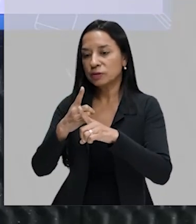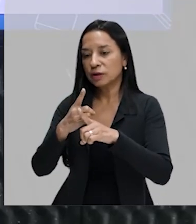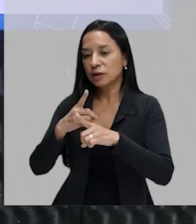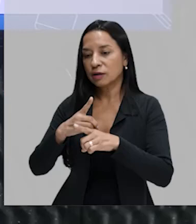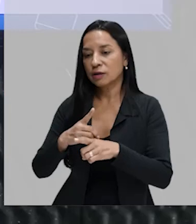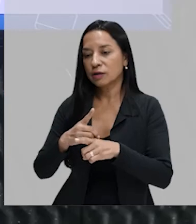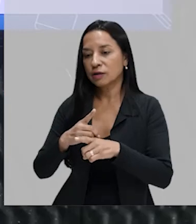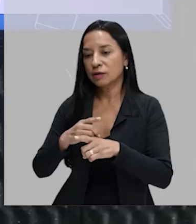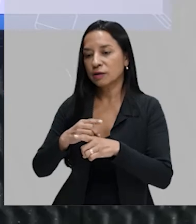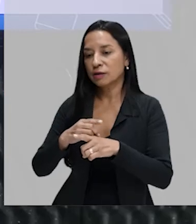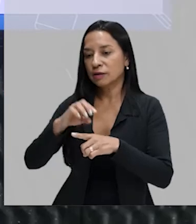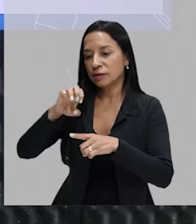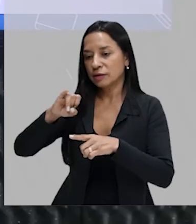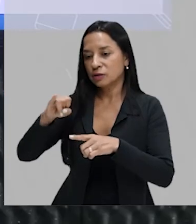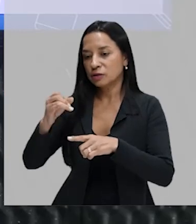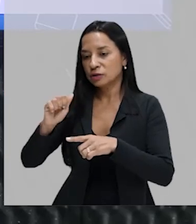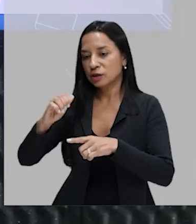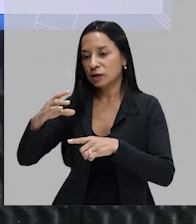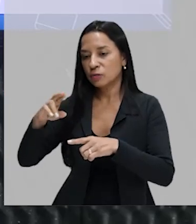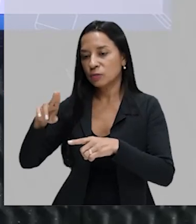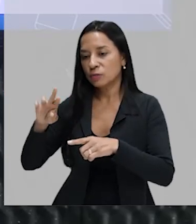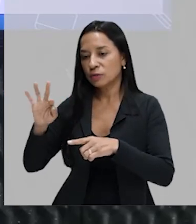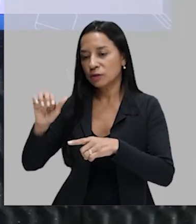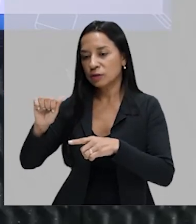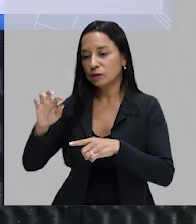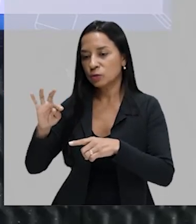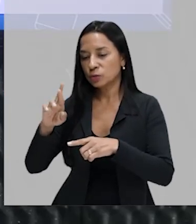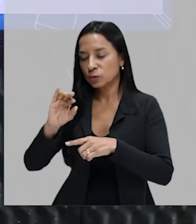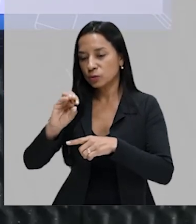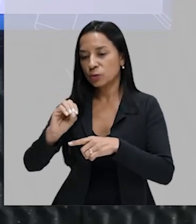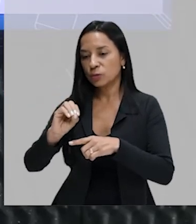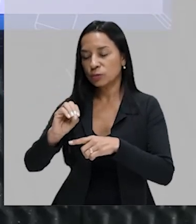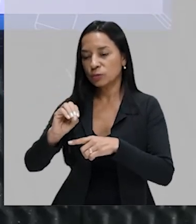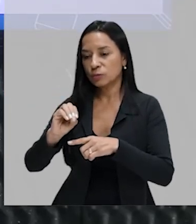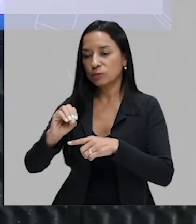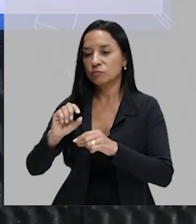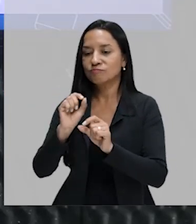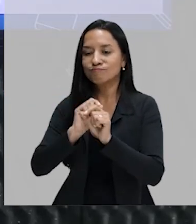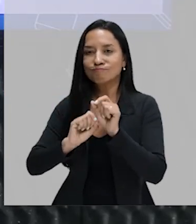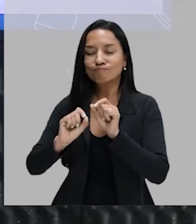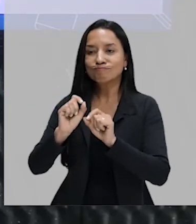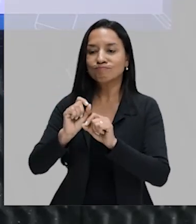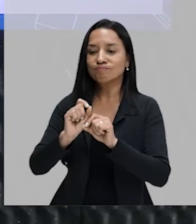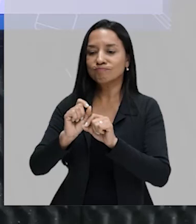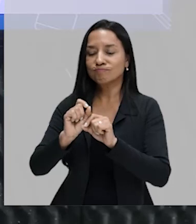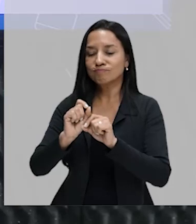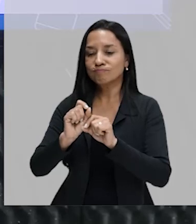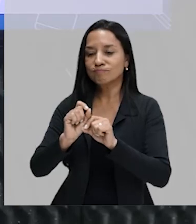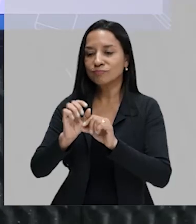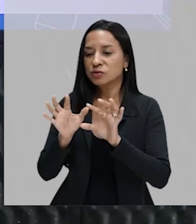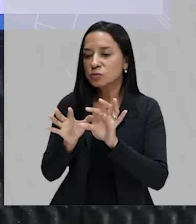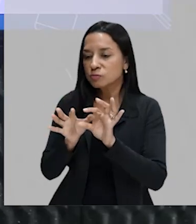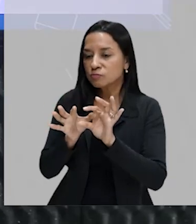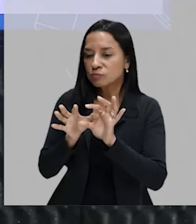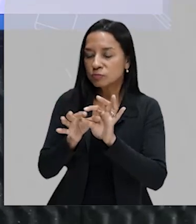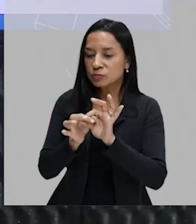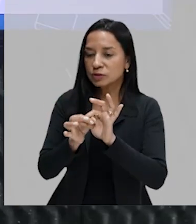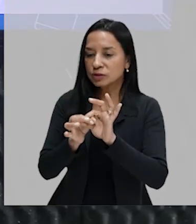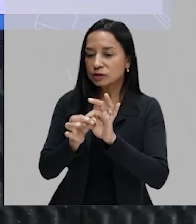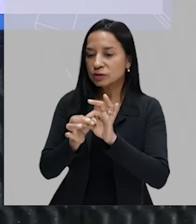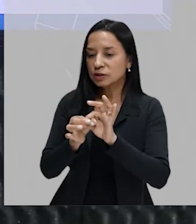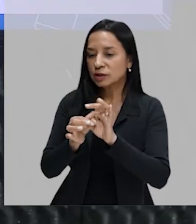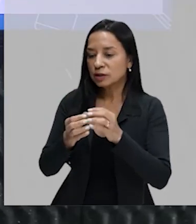ducto chamado ducto ejaculatório, tá? Este ducto ejaculatório, ele está ligado a